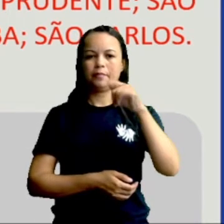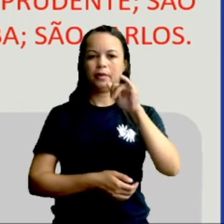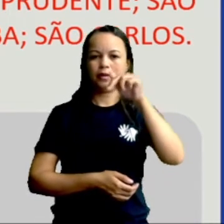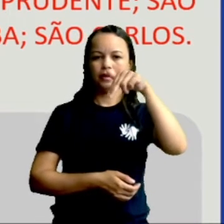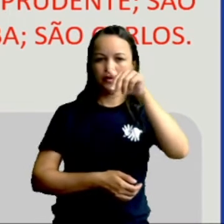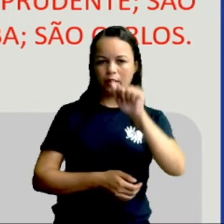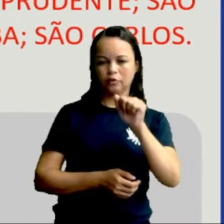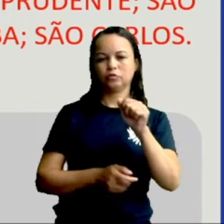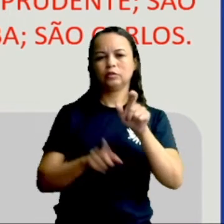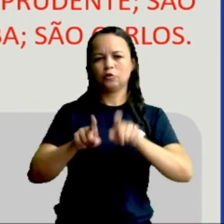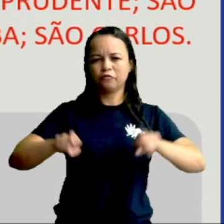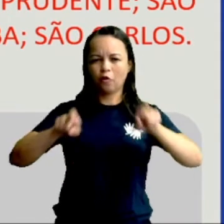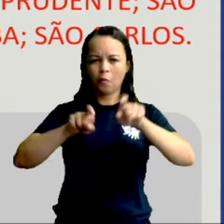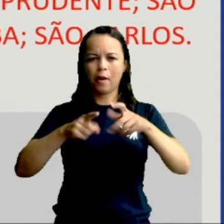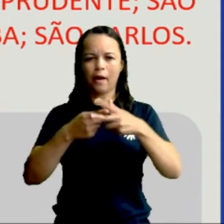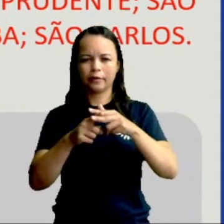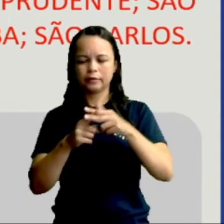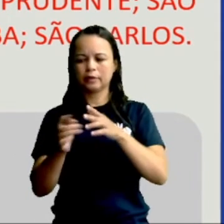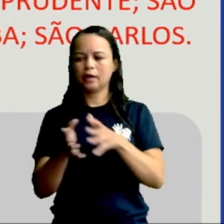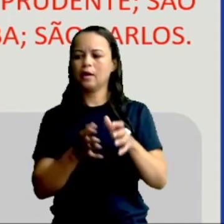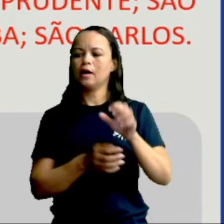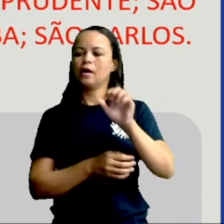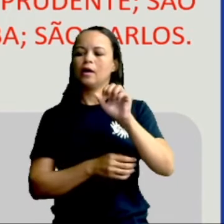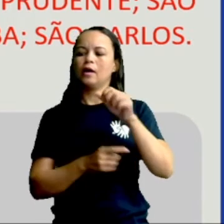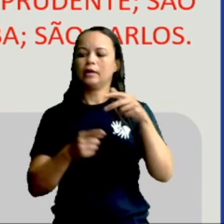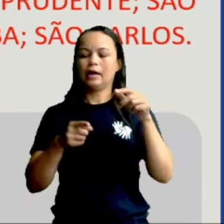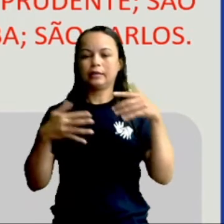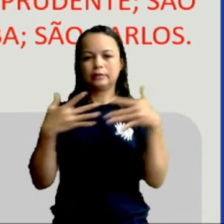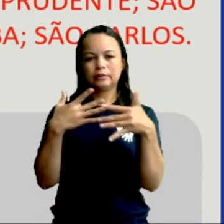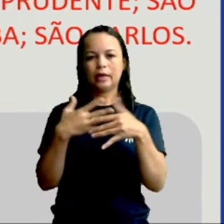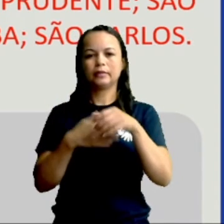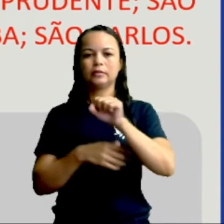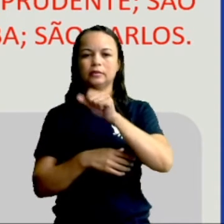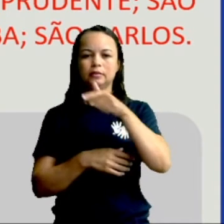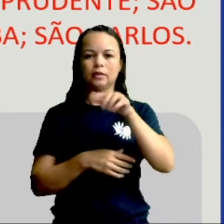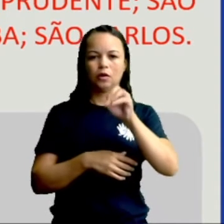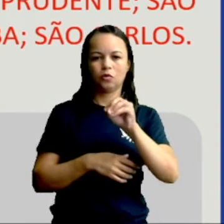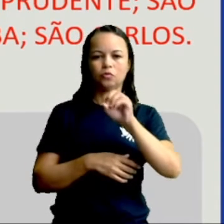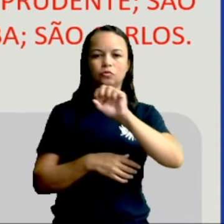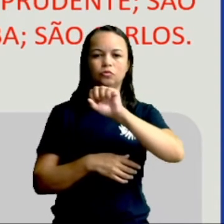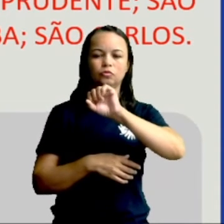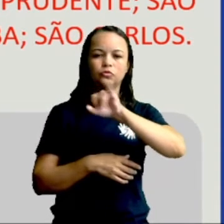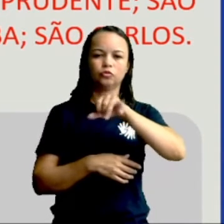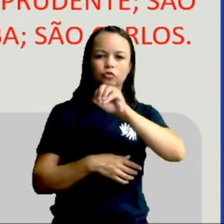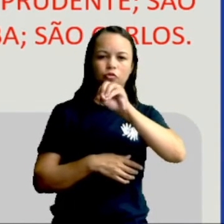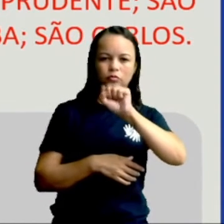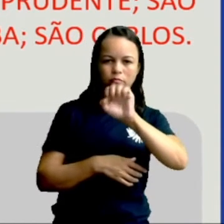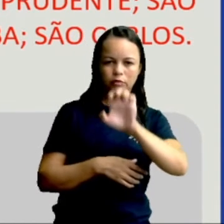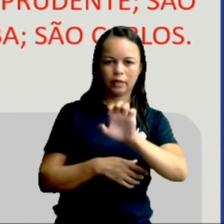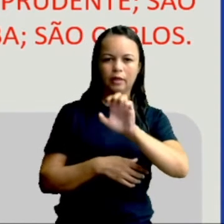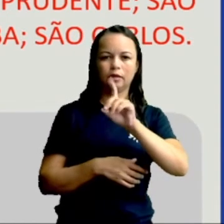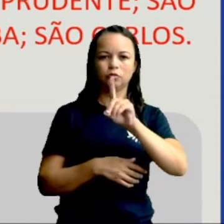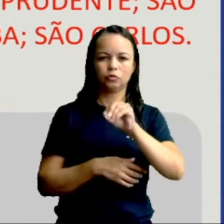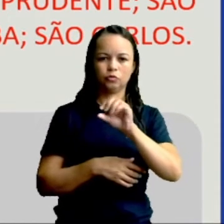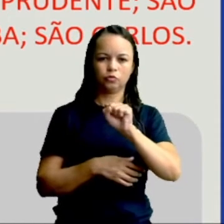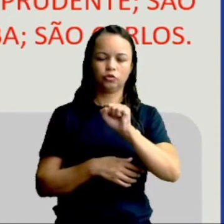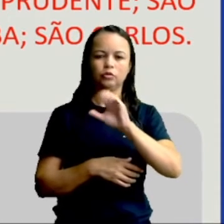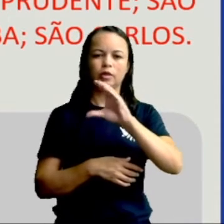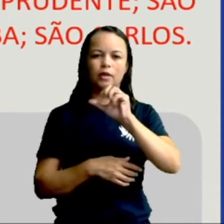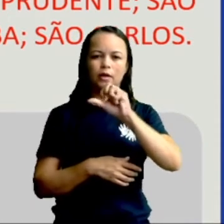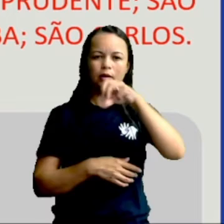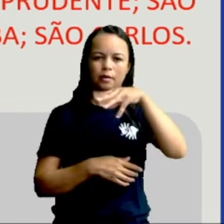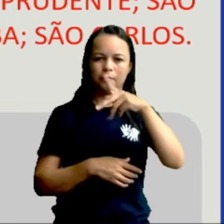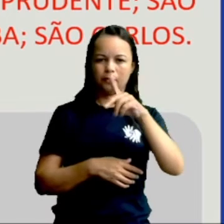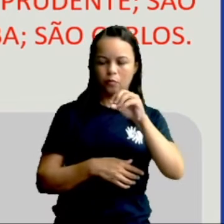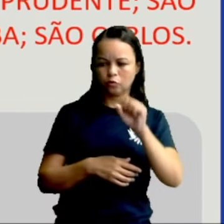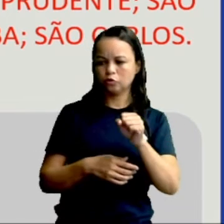informática, São José dos Campos, onde está instalada a Embraer, que é a quarta maior empresa do mundo na